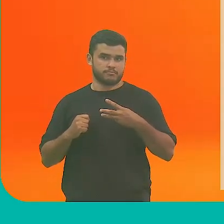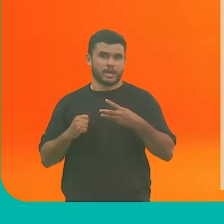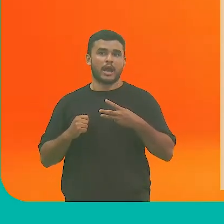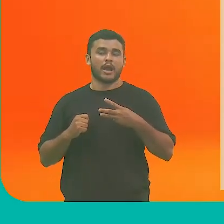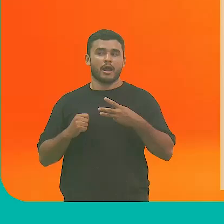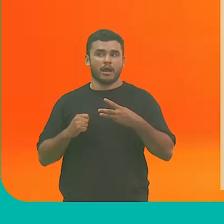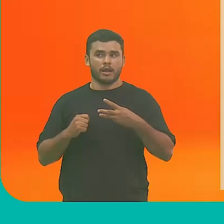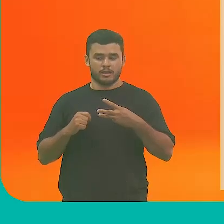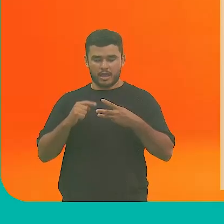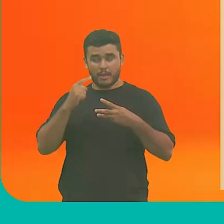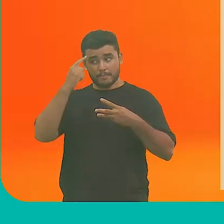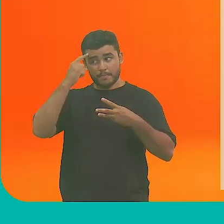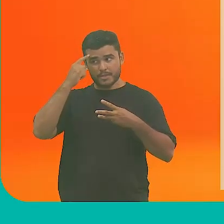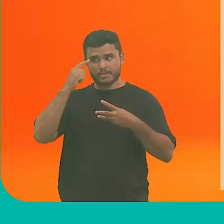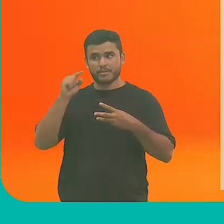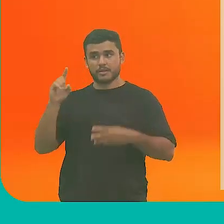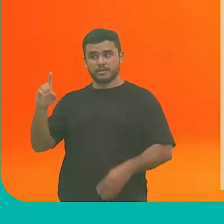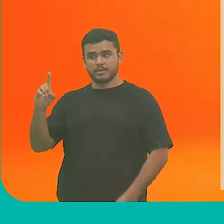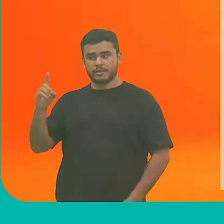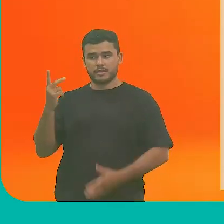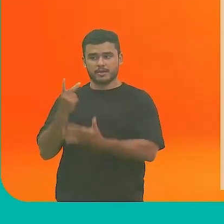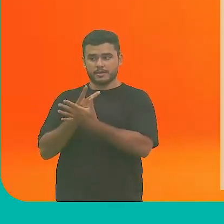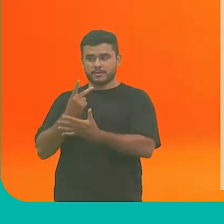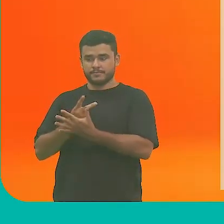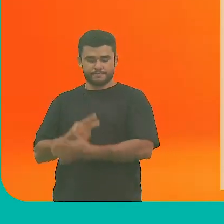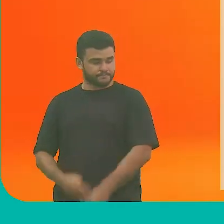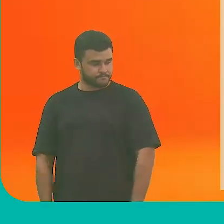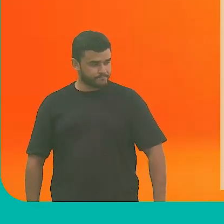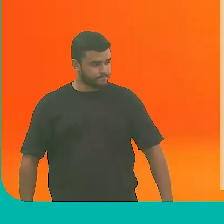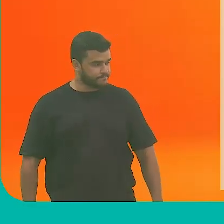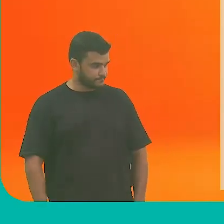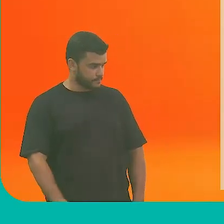175. Tá? E o item